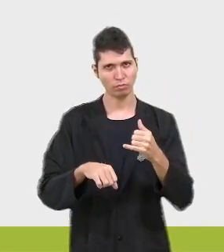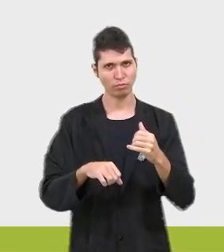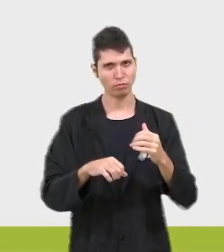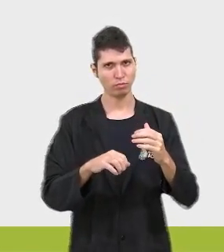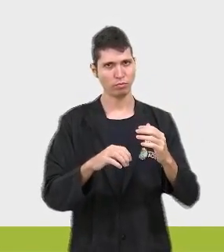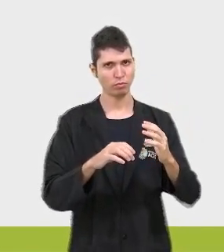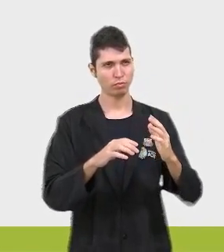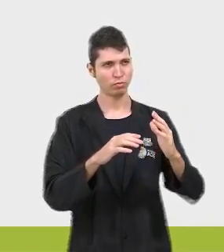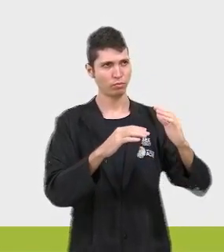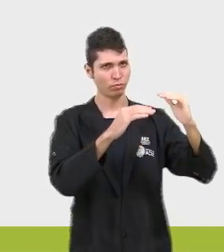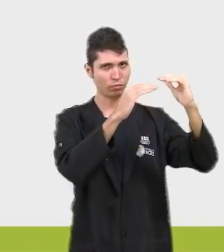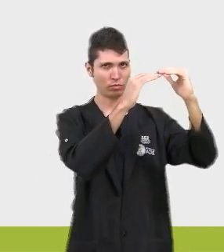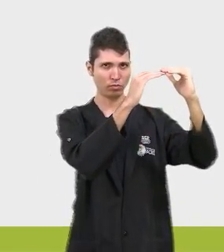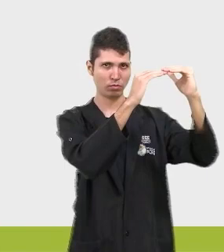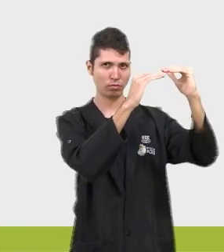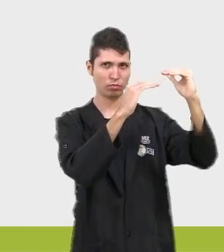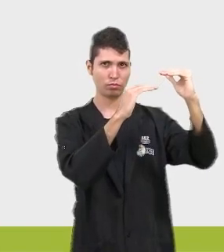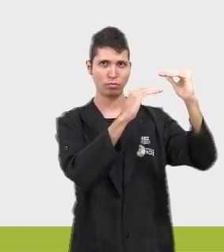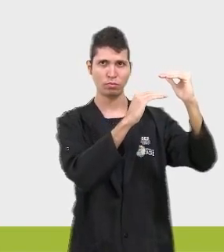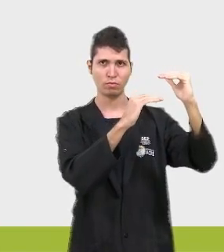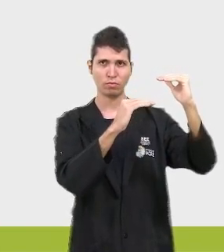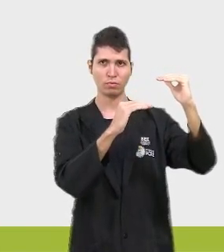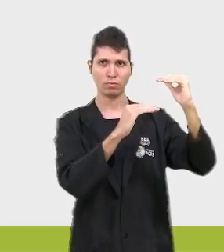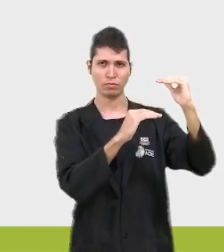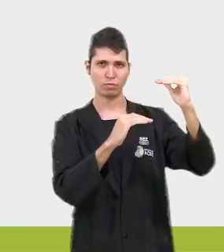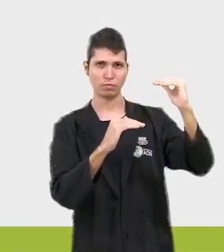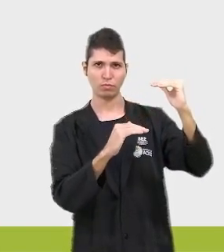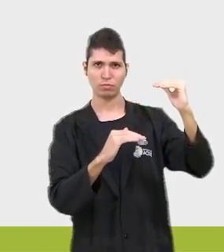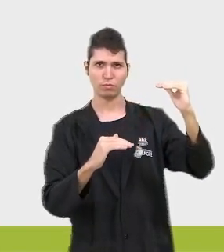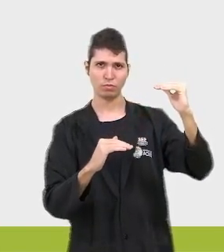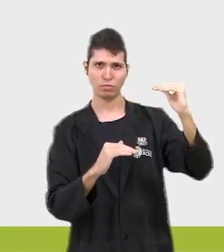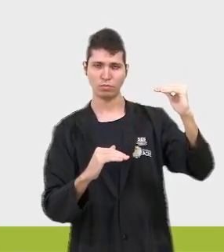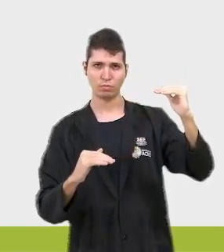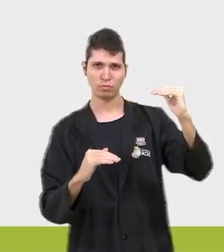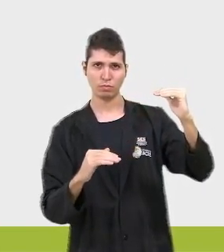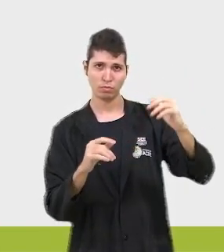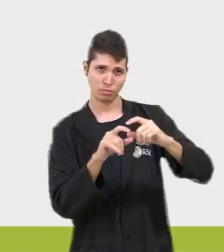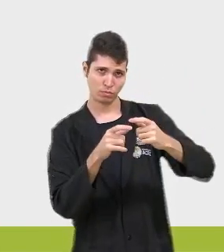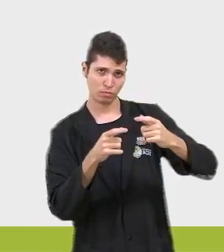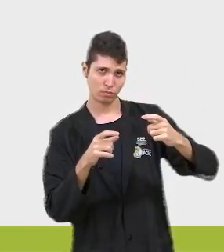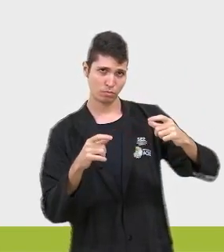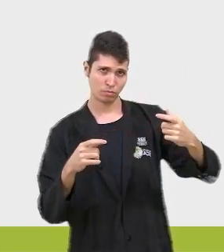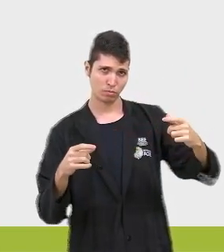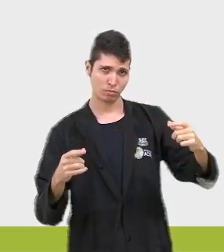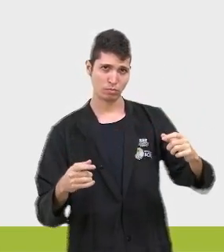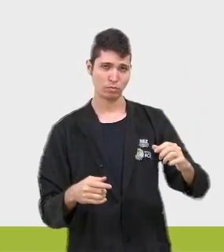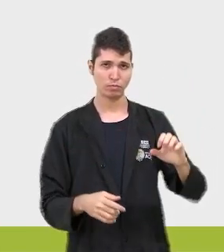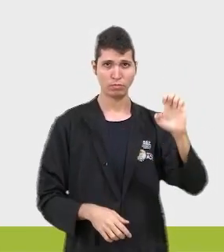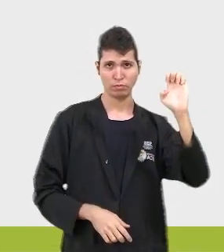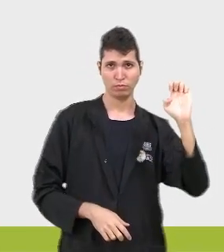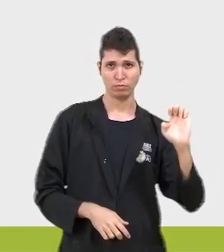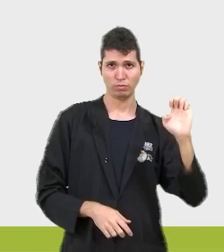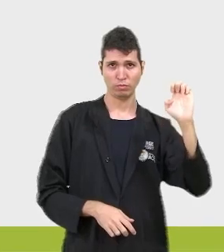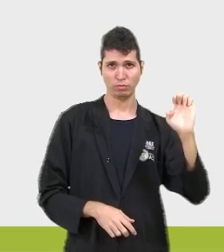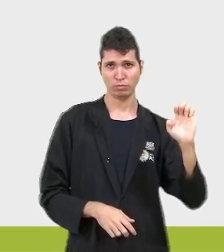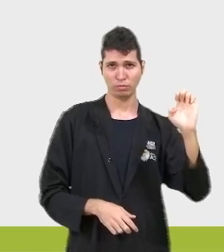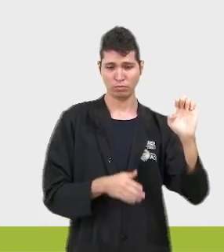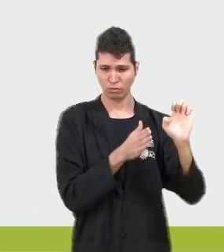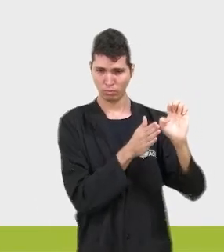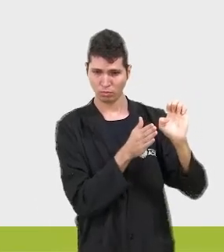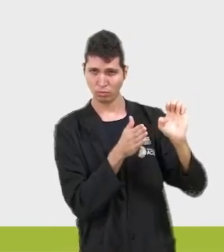esquerda para a direita e de baixo para cima, ou seja, do lado